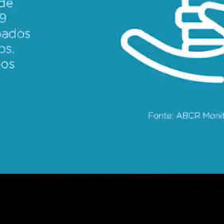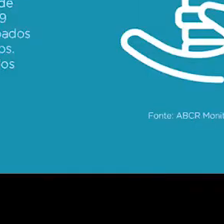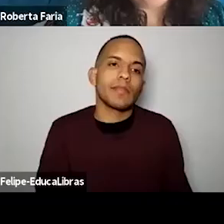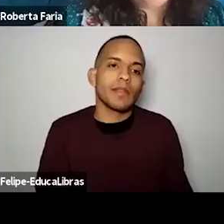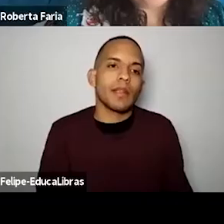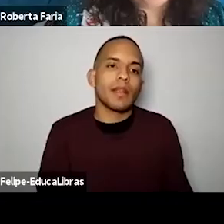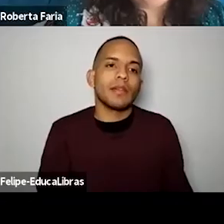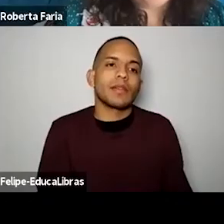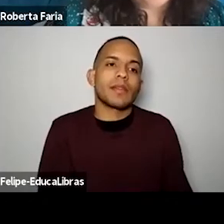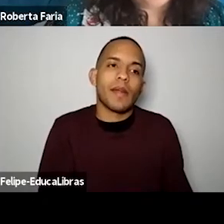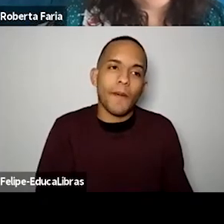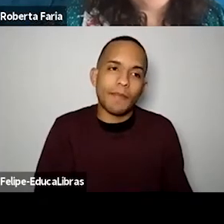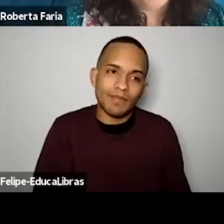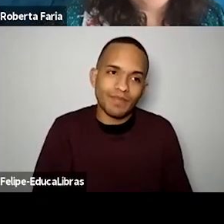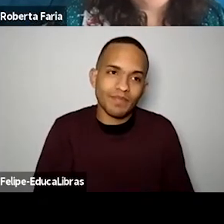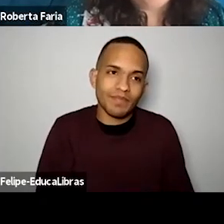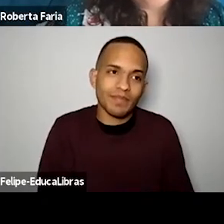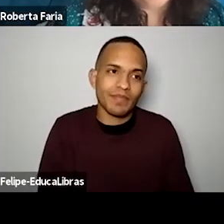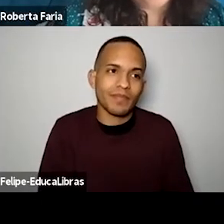nós.